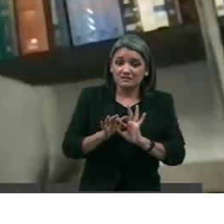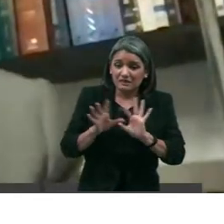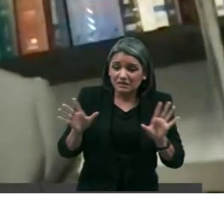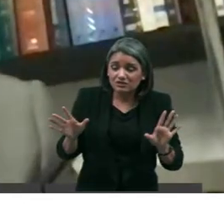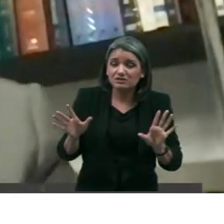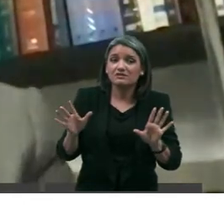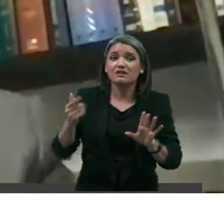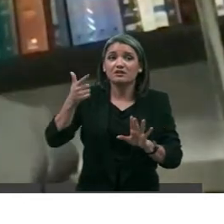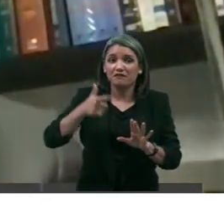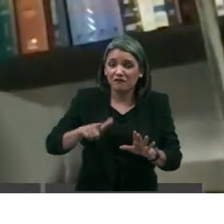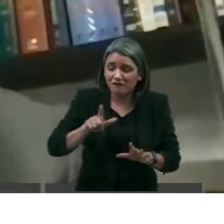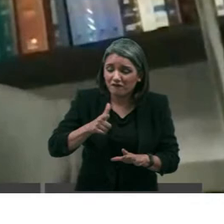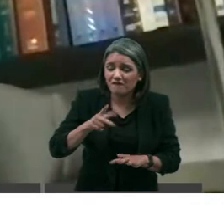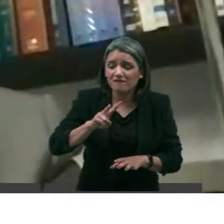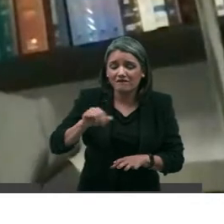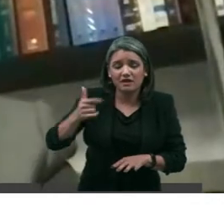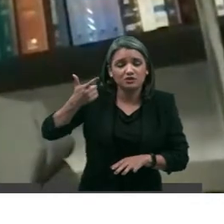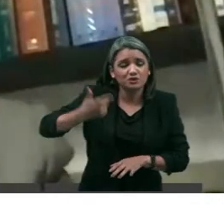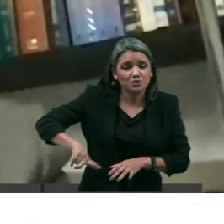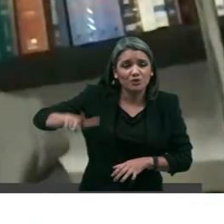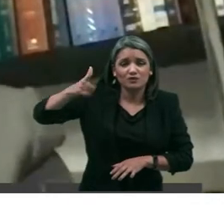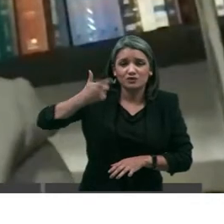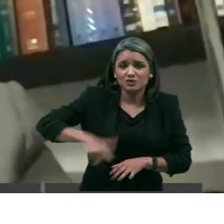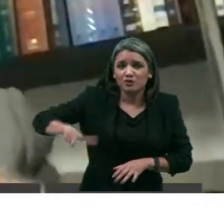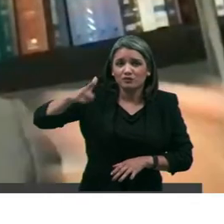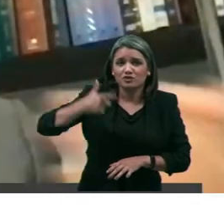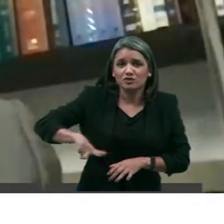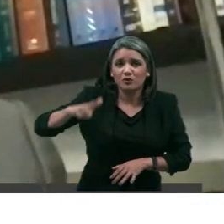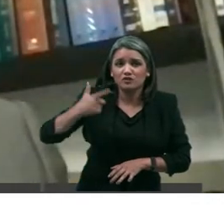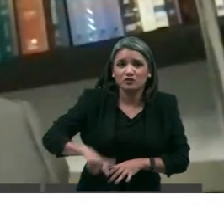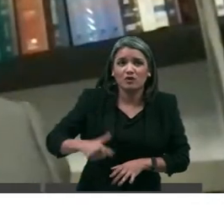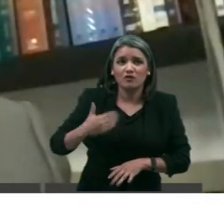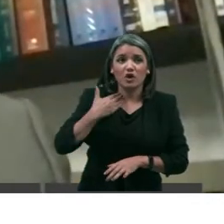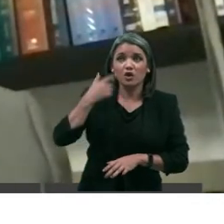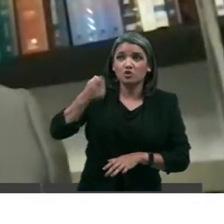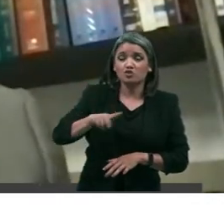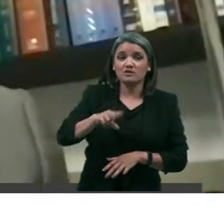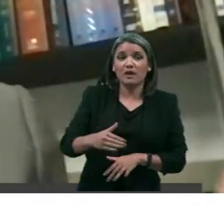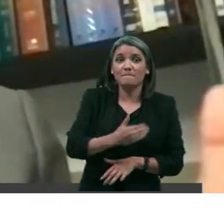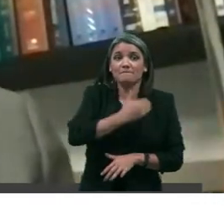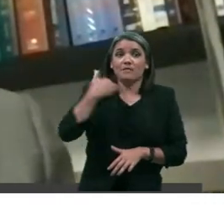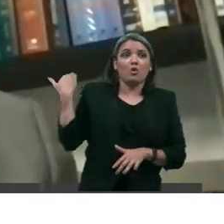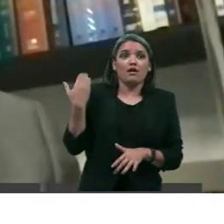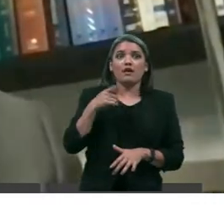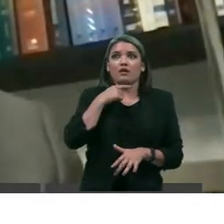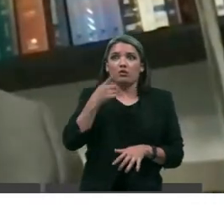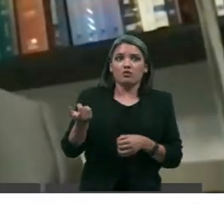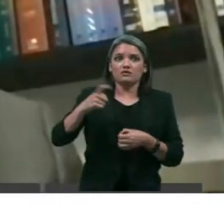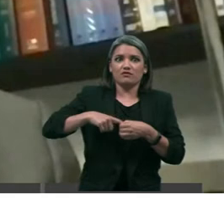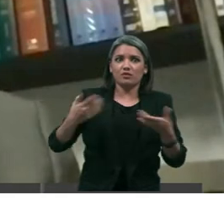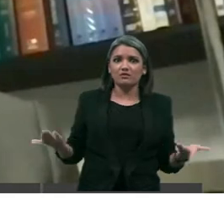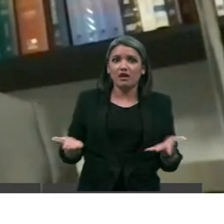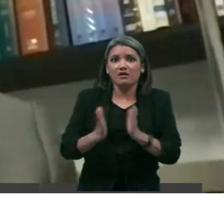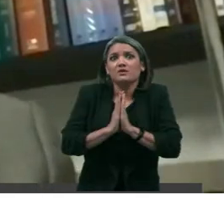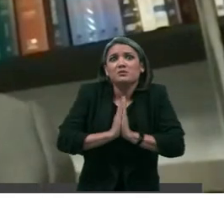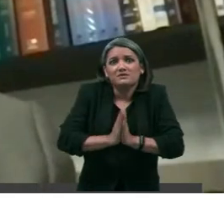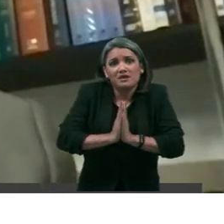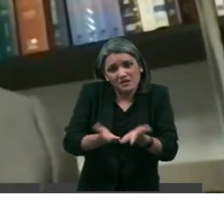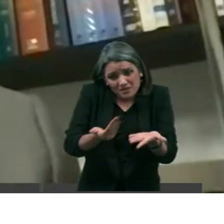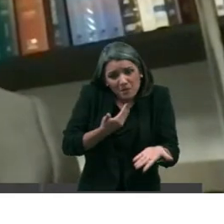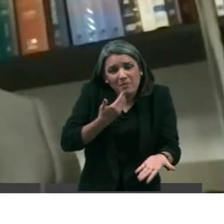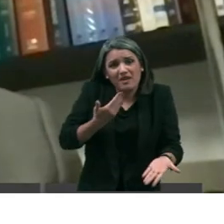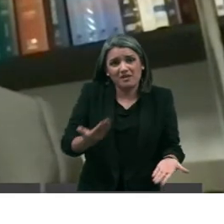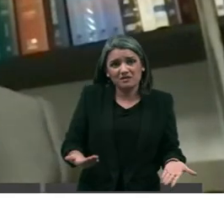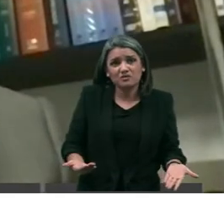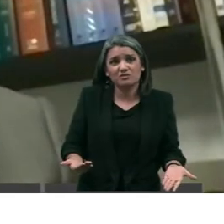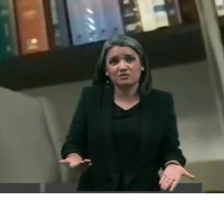vai continuar tudo de novo e não reintegra, e o magistrado vai morrer sem ser reintegrado. Então, a súplica a Vossa Excelência